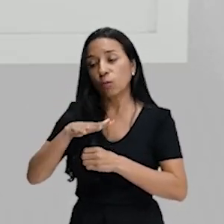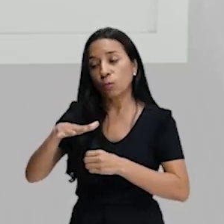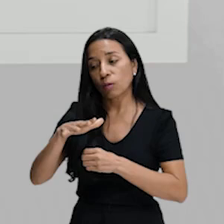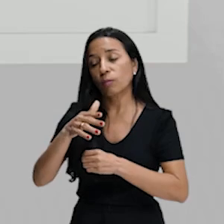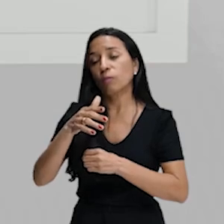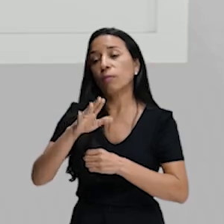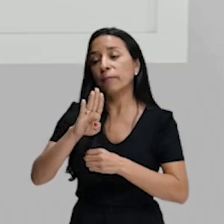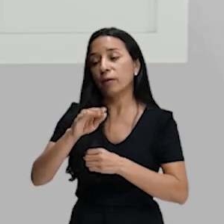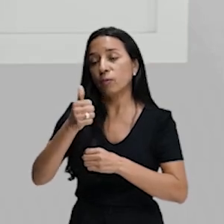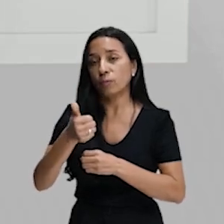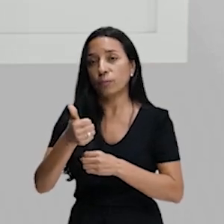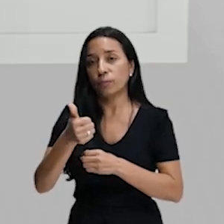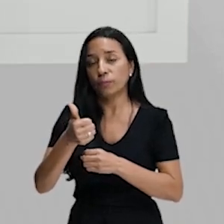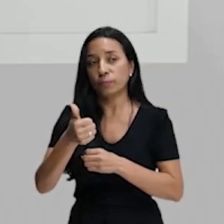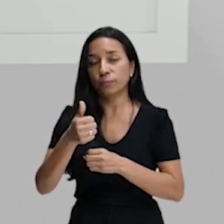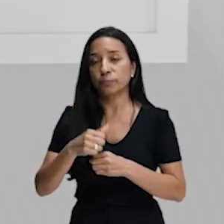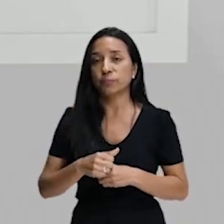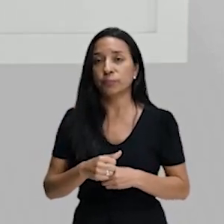campo 2